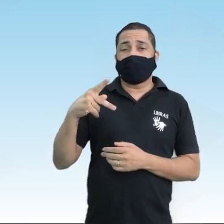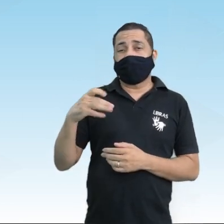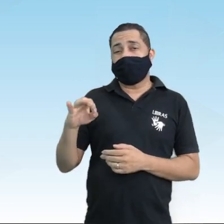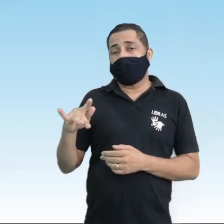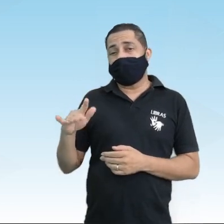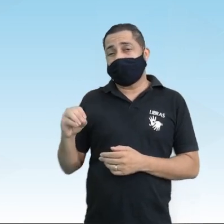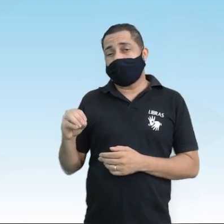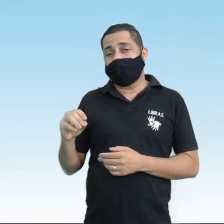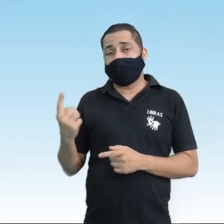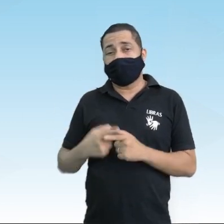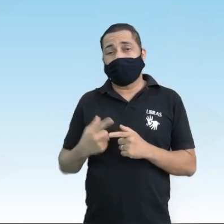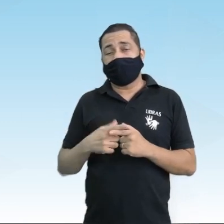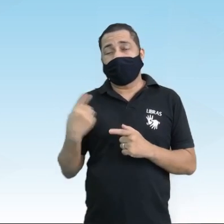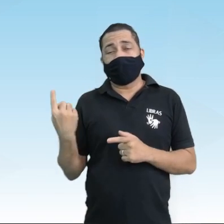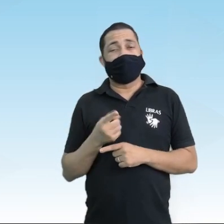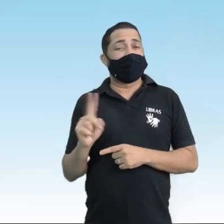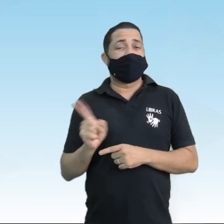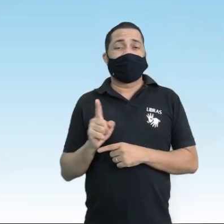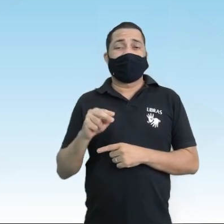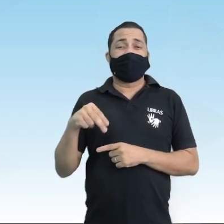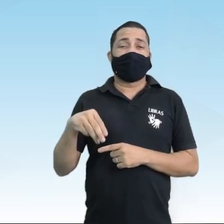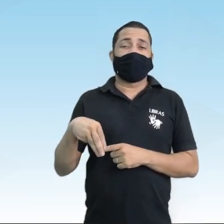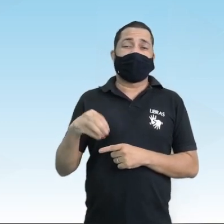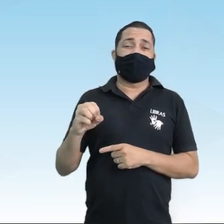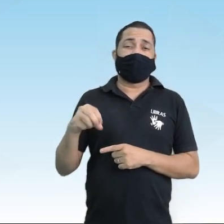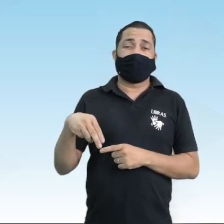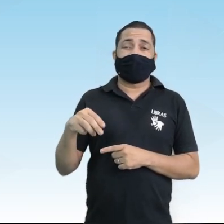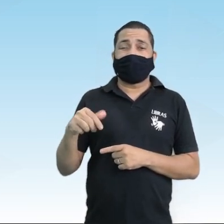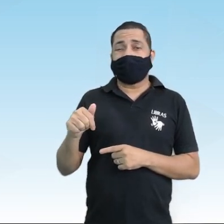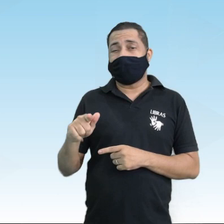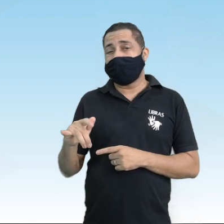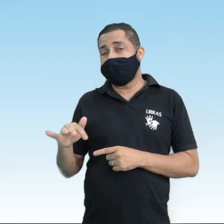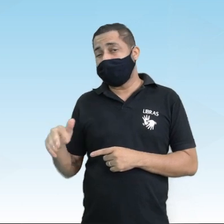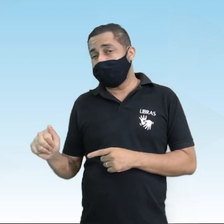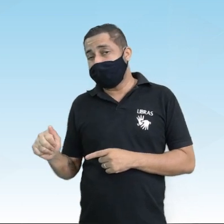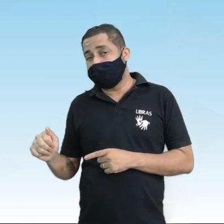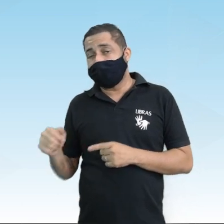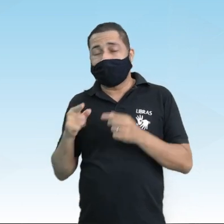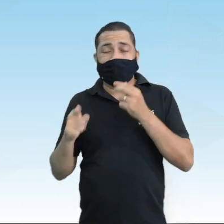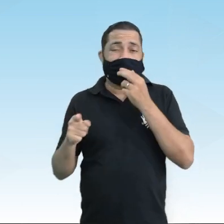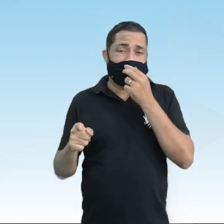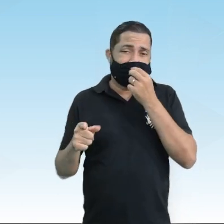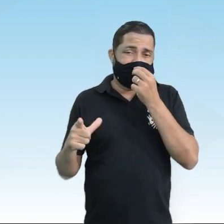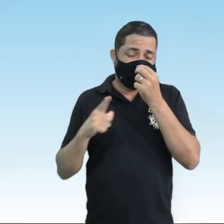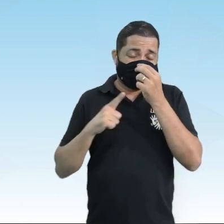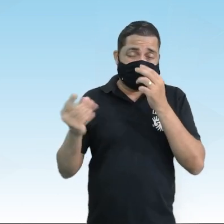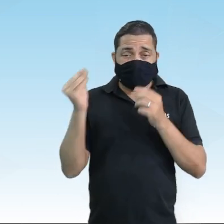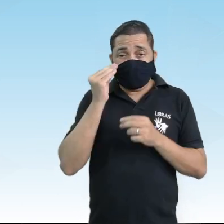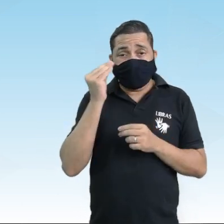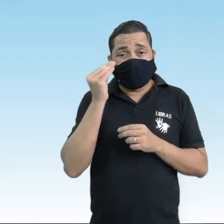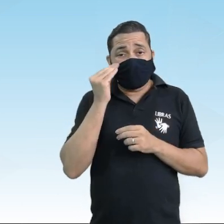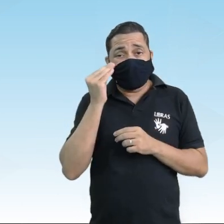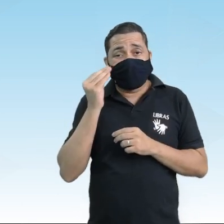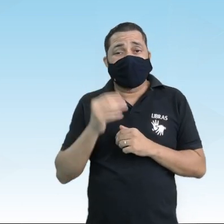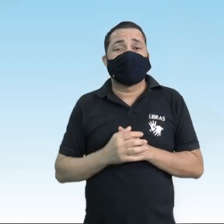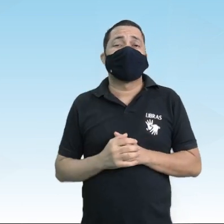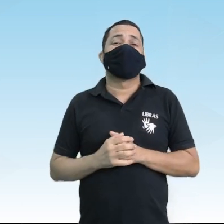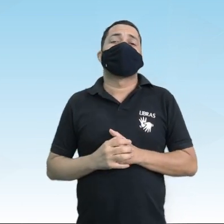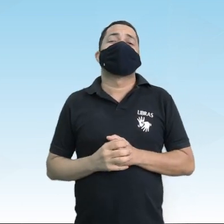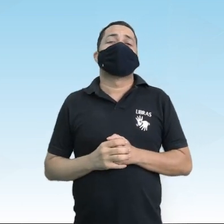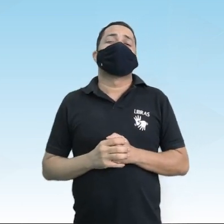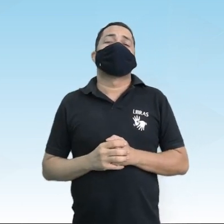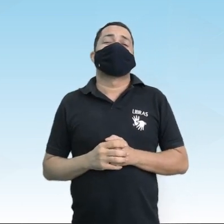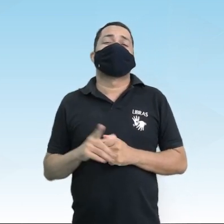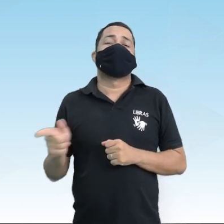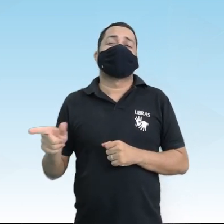mais monarquia. Né? Então essa foi, sem dúvida, uma perspectivas, né,